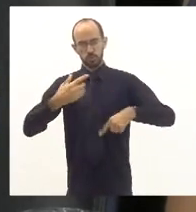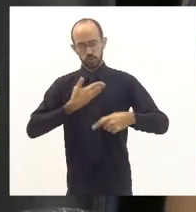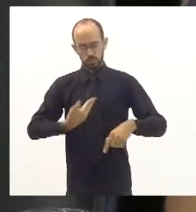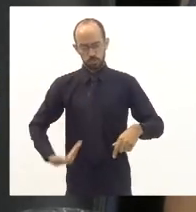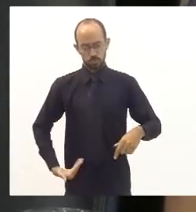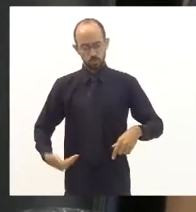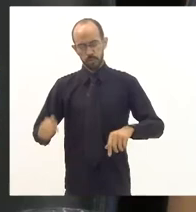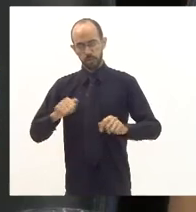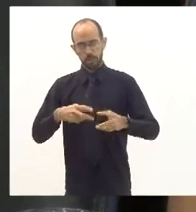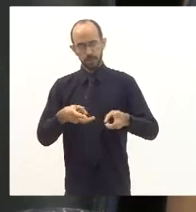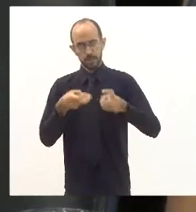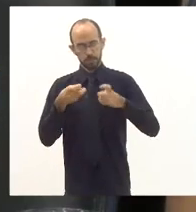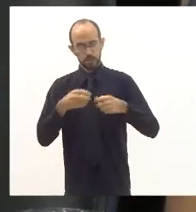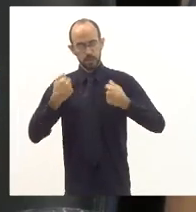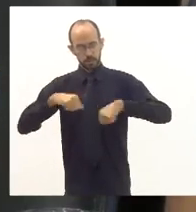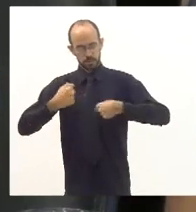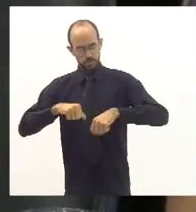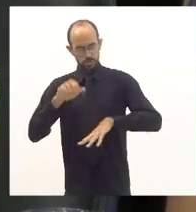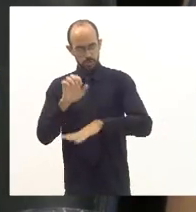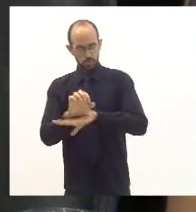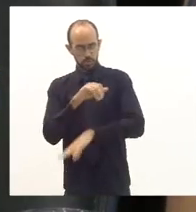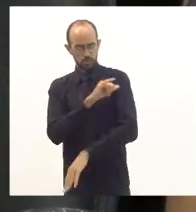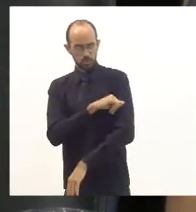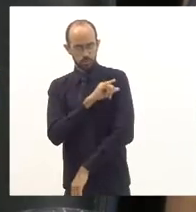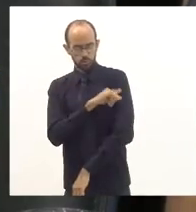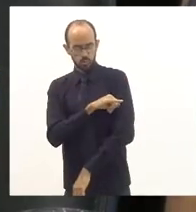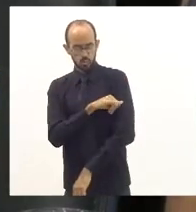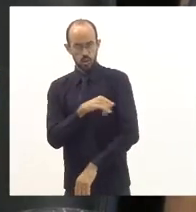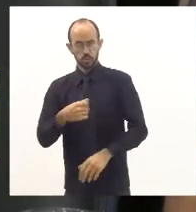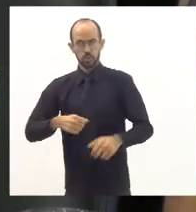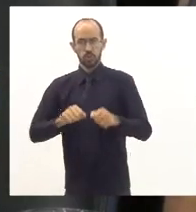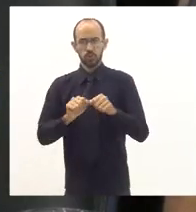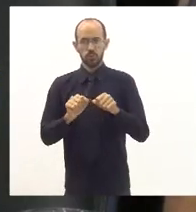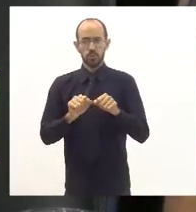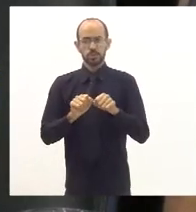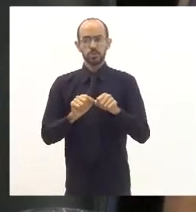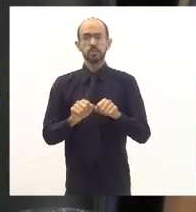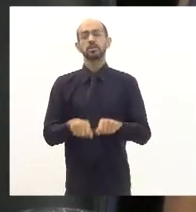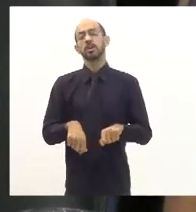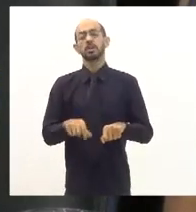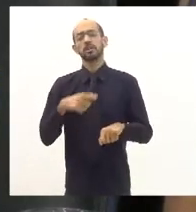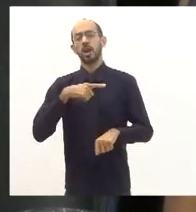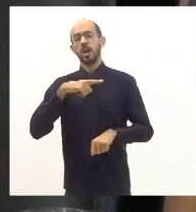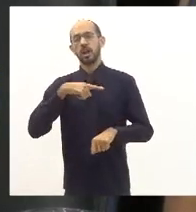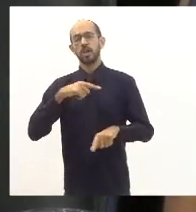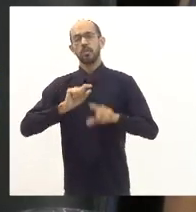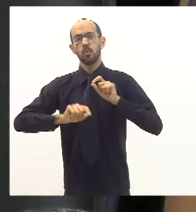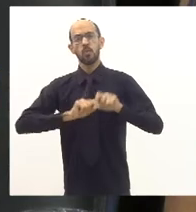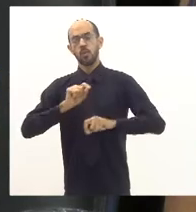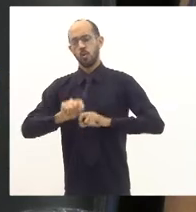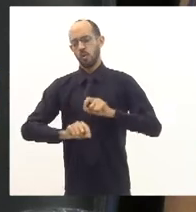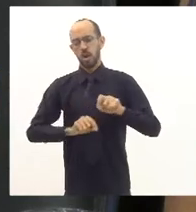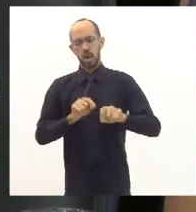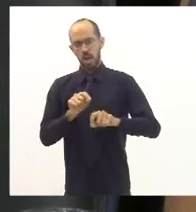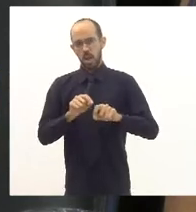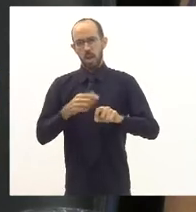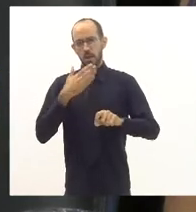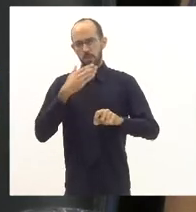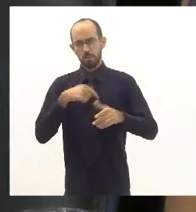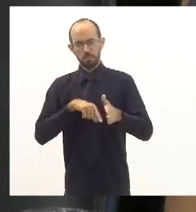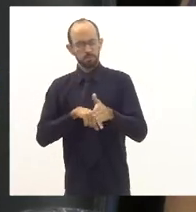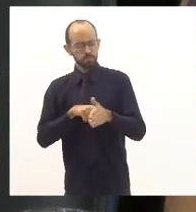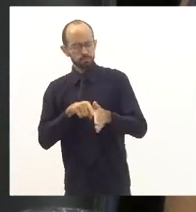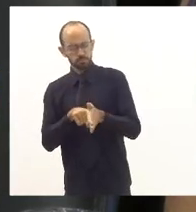as necessidades do Estado do Rio de Janeiro. A gente tem feito um mapeamento sobre quais são os movimentos